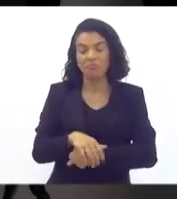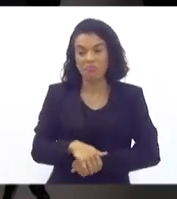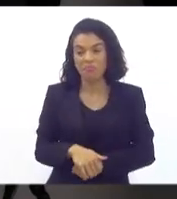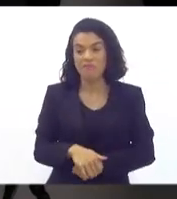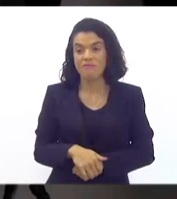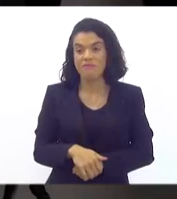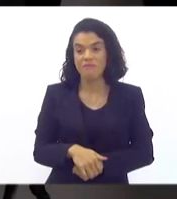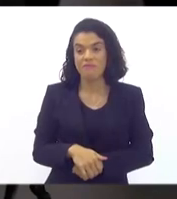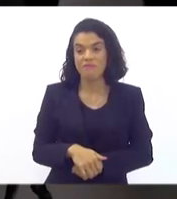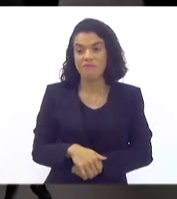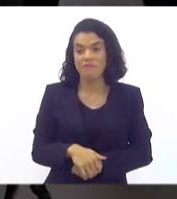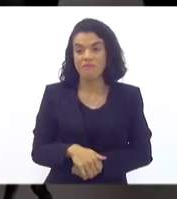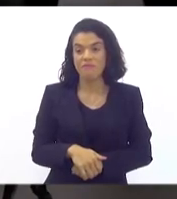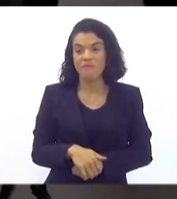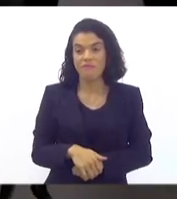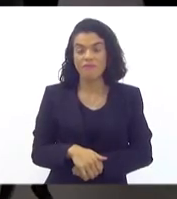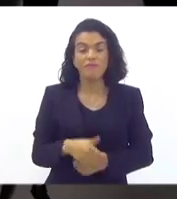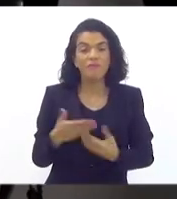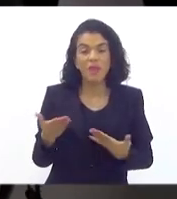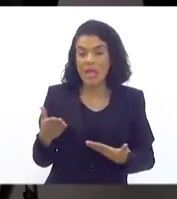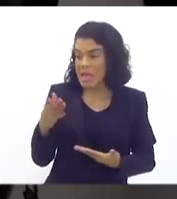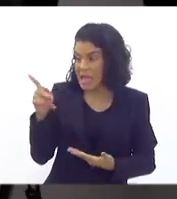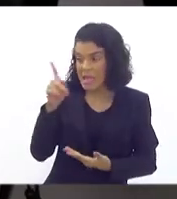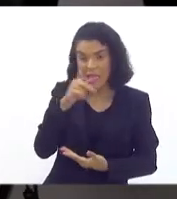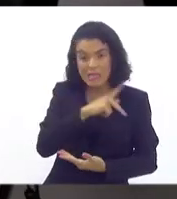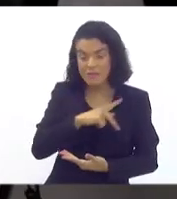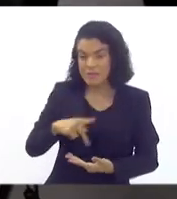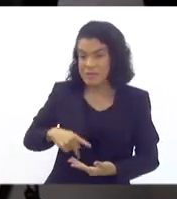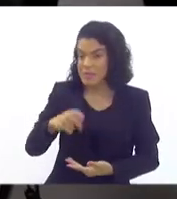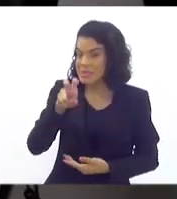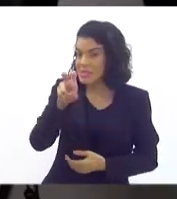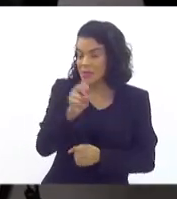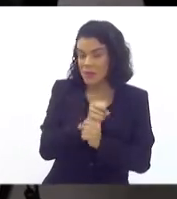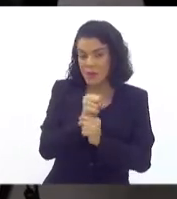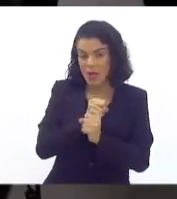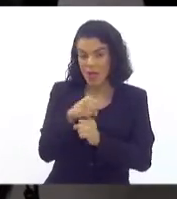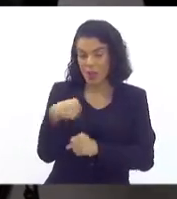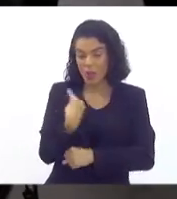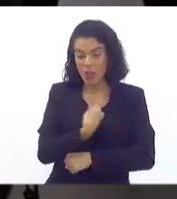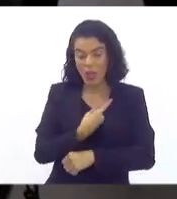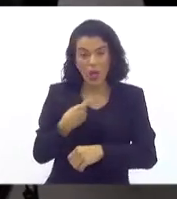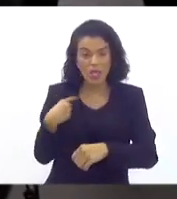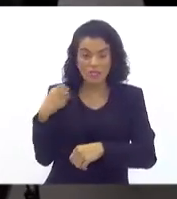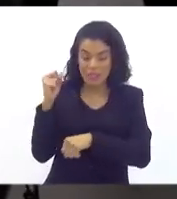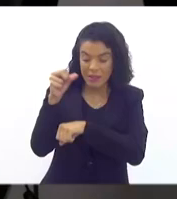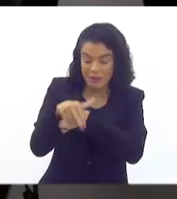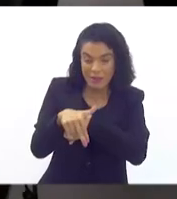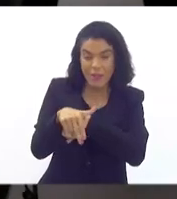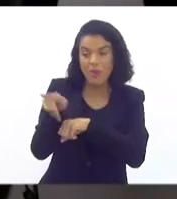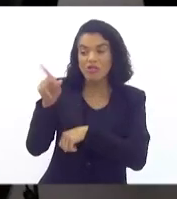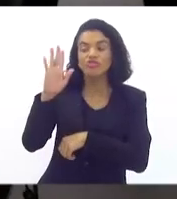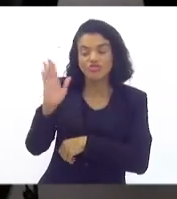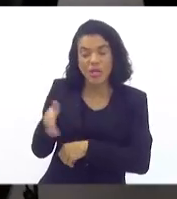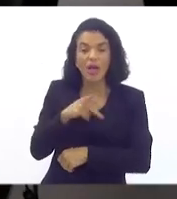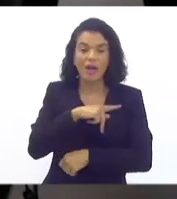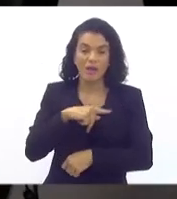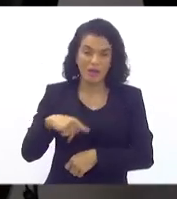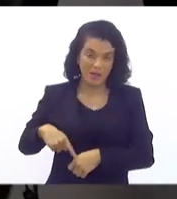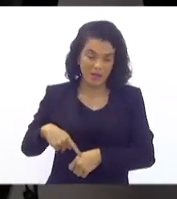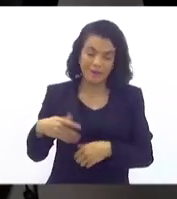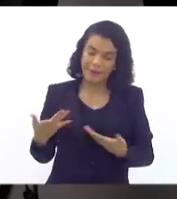né então como você disse ele é presidente há cinco anos desde que Nós entramos na agência o presidente é ele então